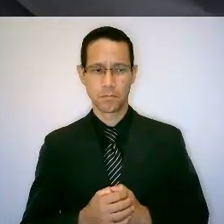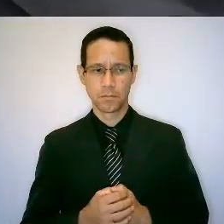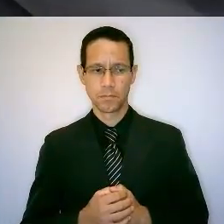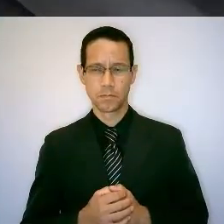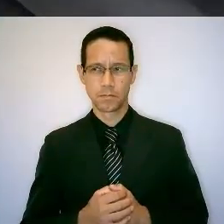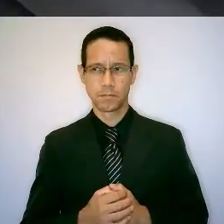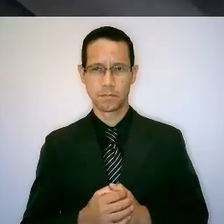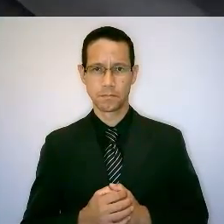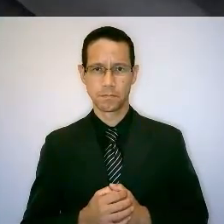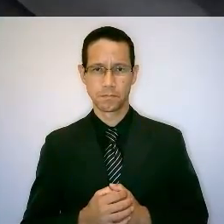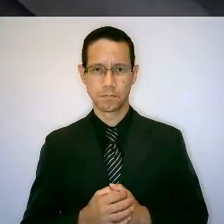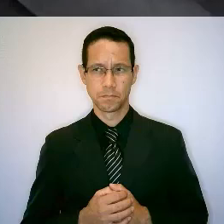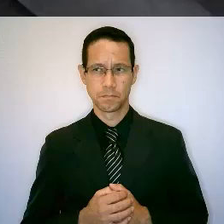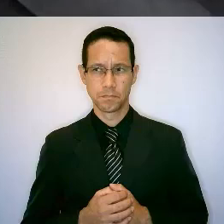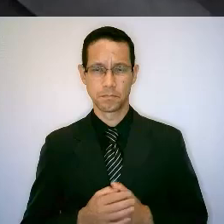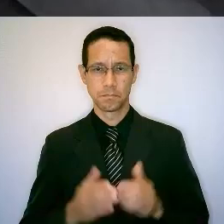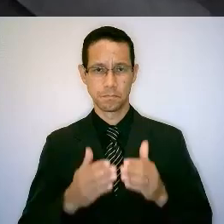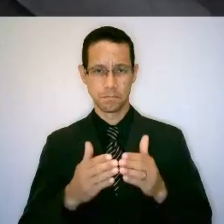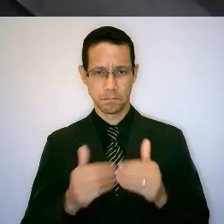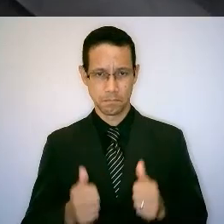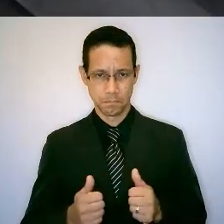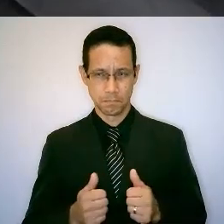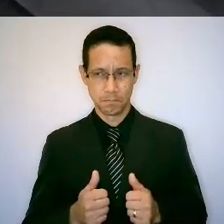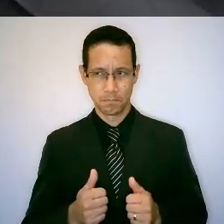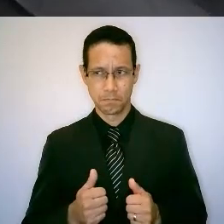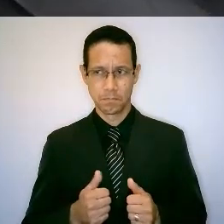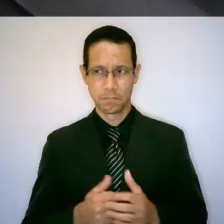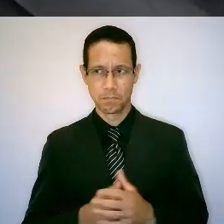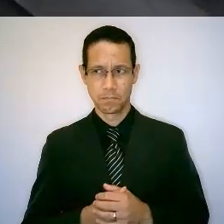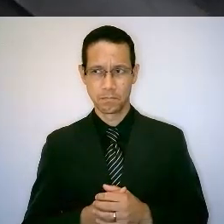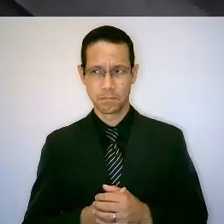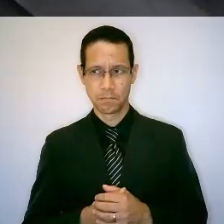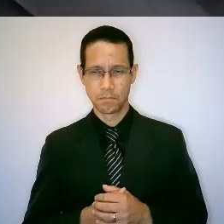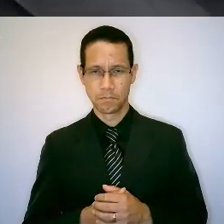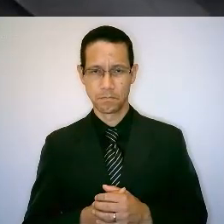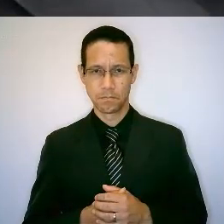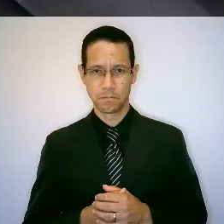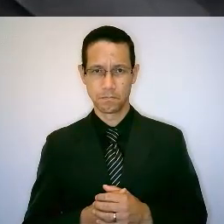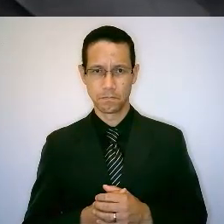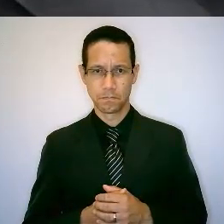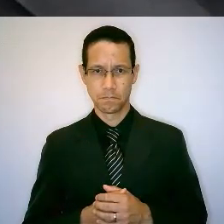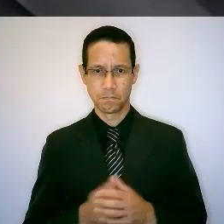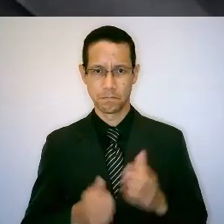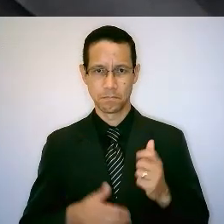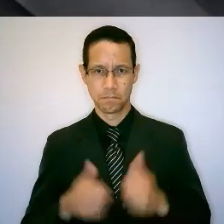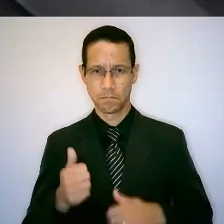ao apelo criminal interposto originariamente